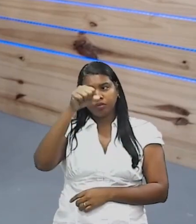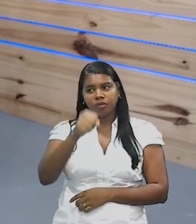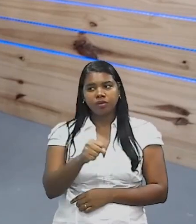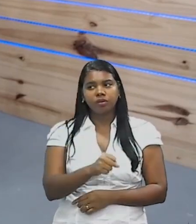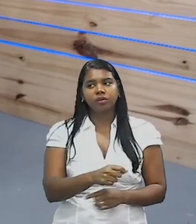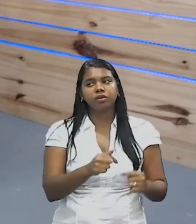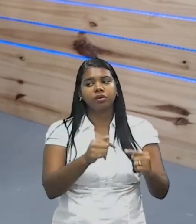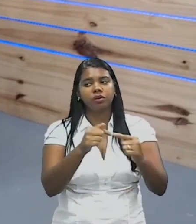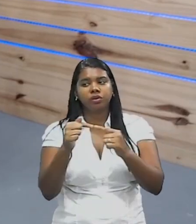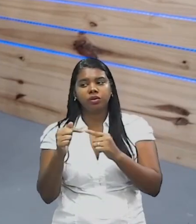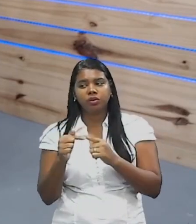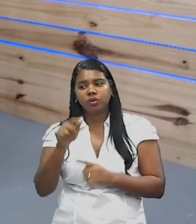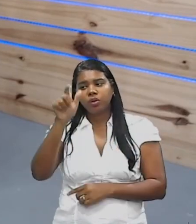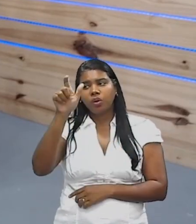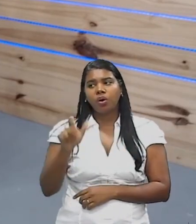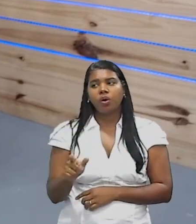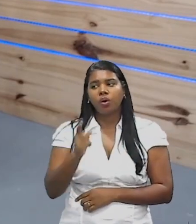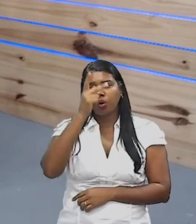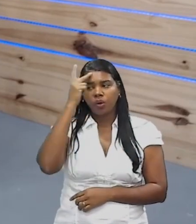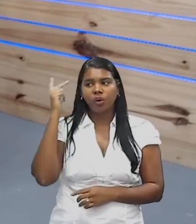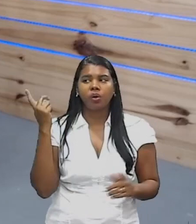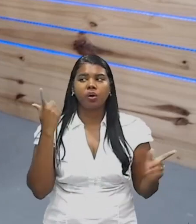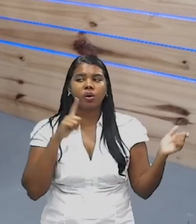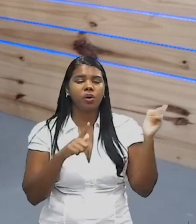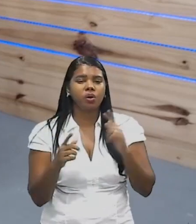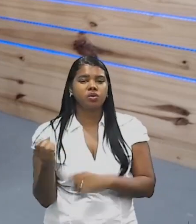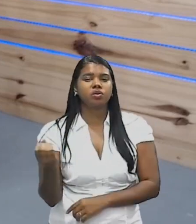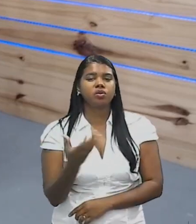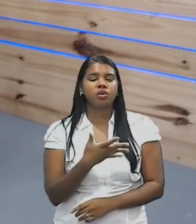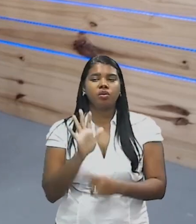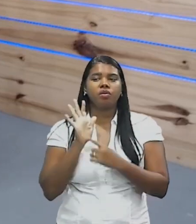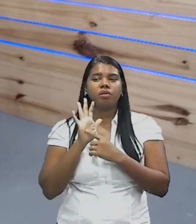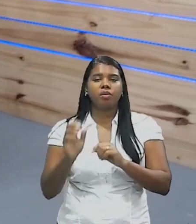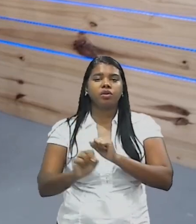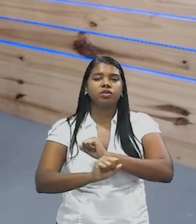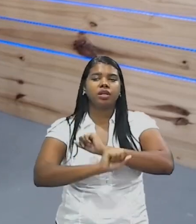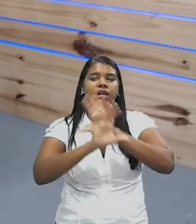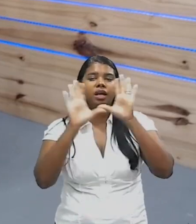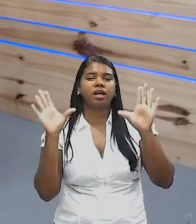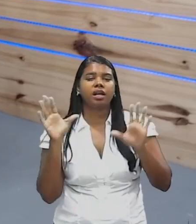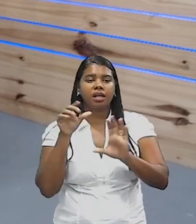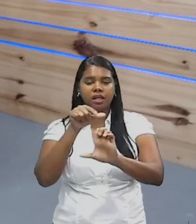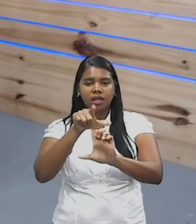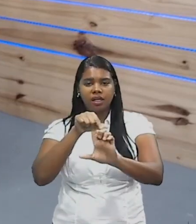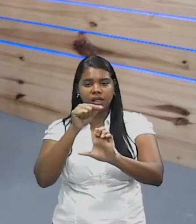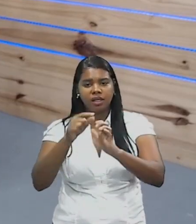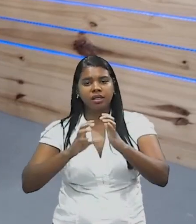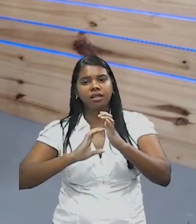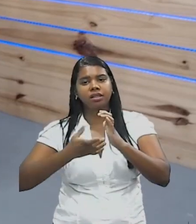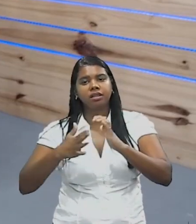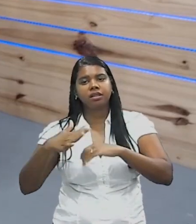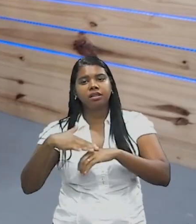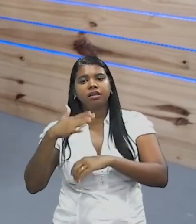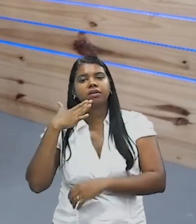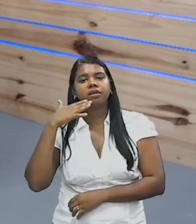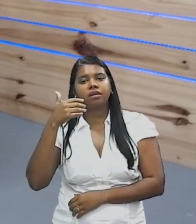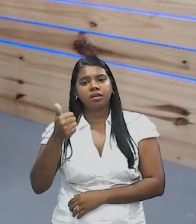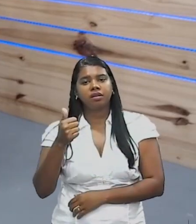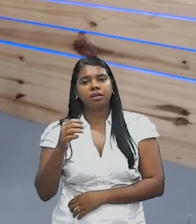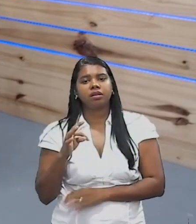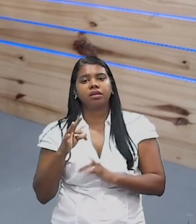com o cliente, conquista novos clientes, mostra clareza, mostra a empresa, melhora como um todo esta